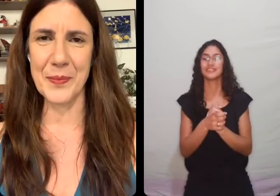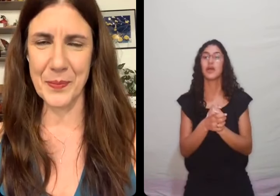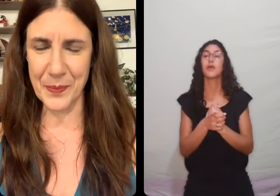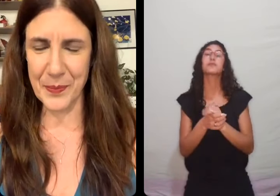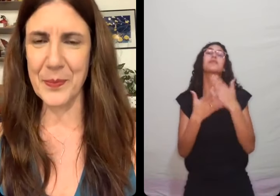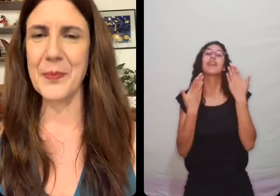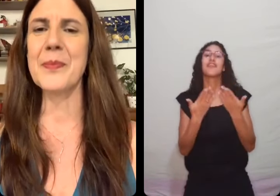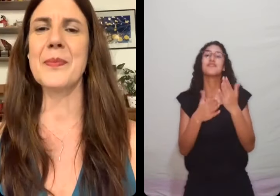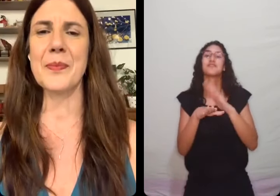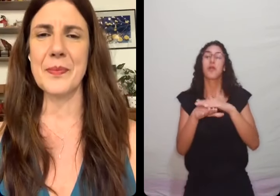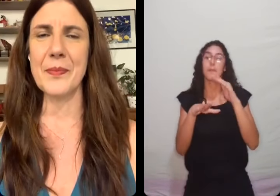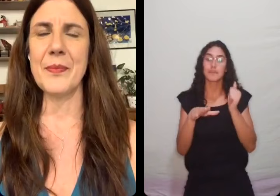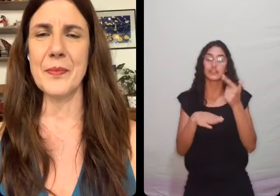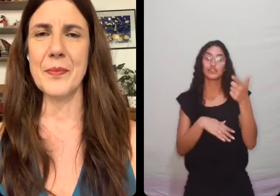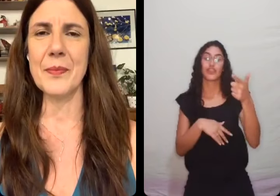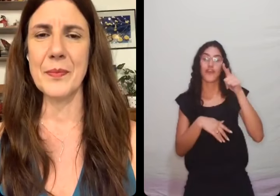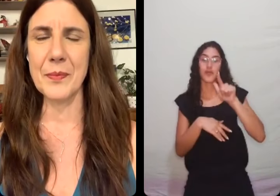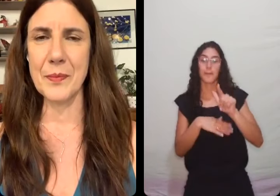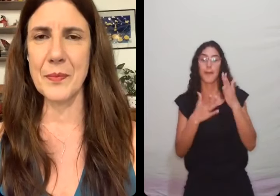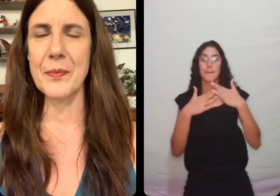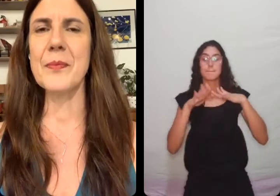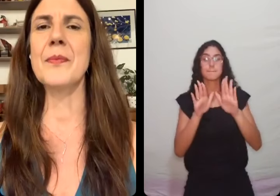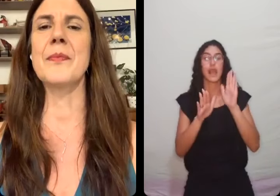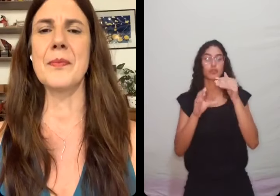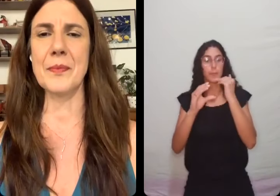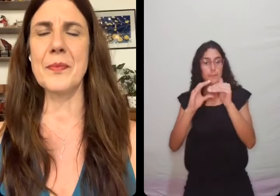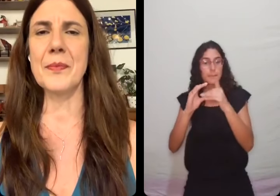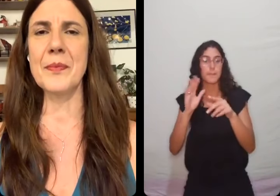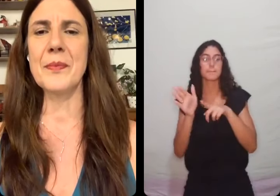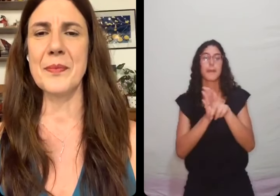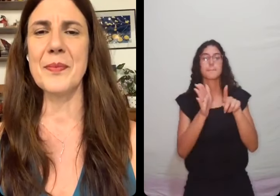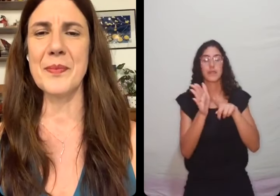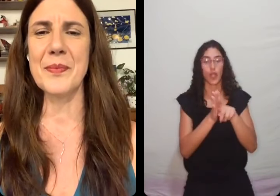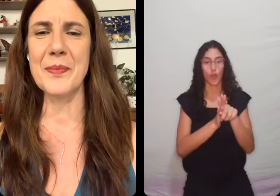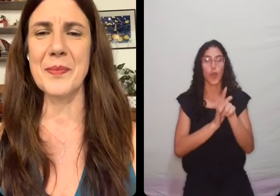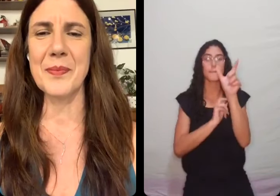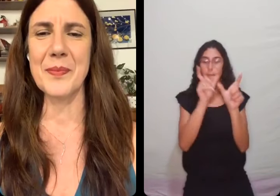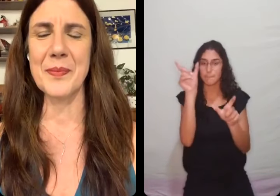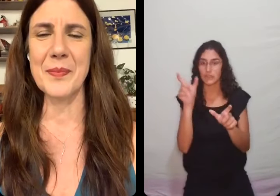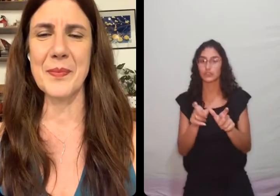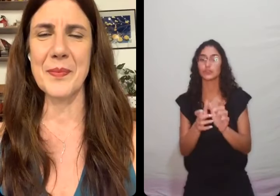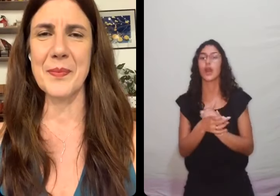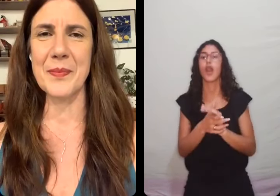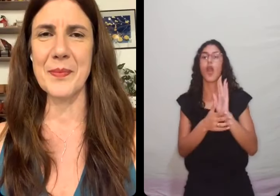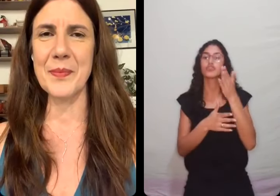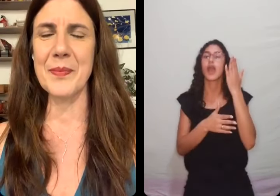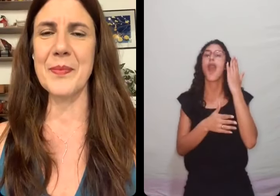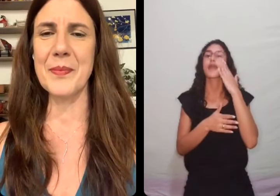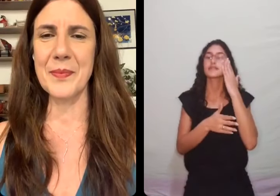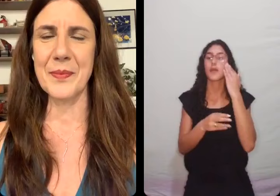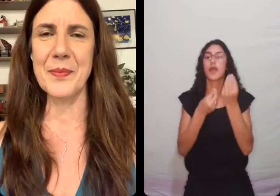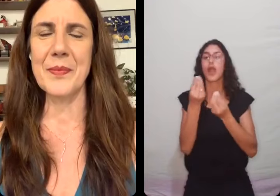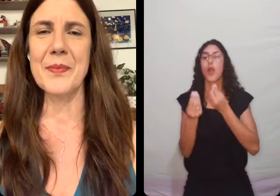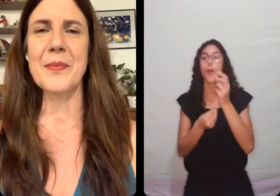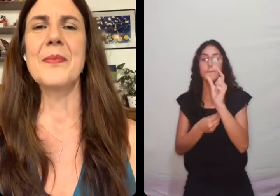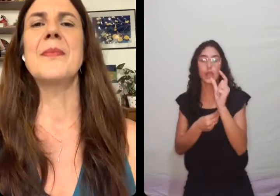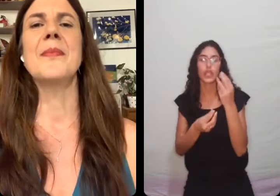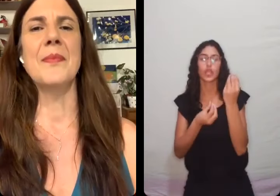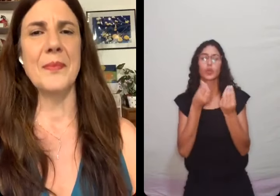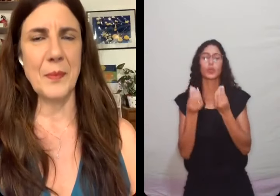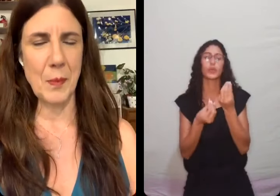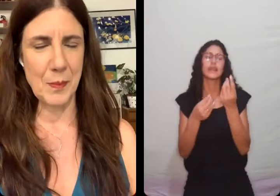de novo, mas aí eu já vou te lançando uma pergunta para o pessoal aqui, sabendo um pouquinho sobre o que se trata,